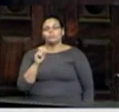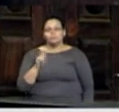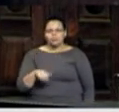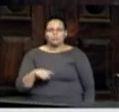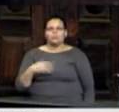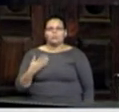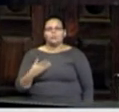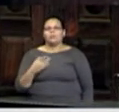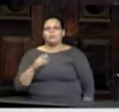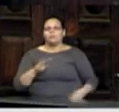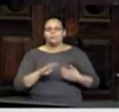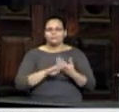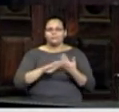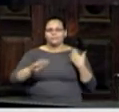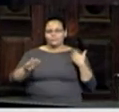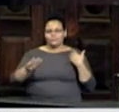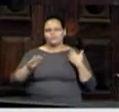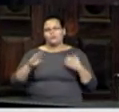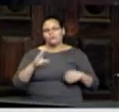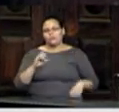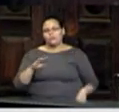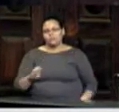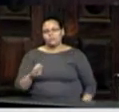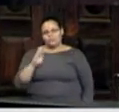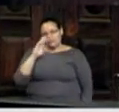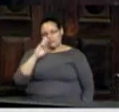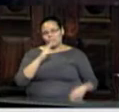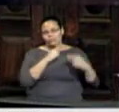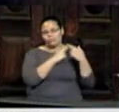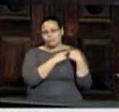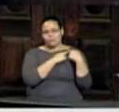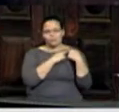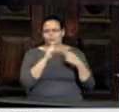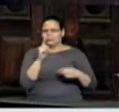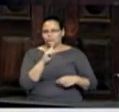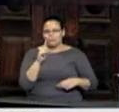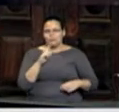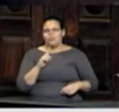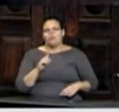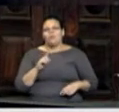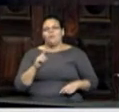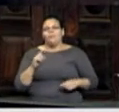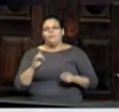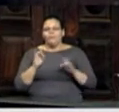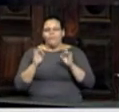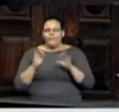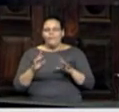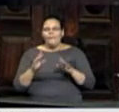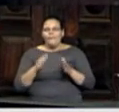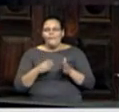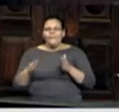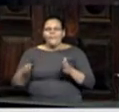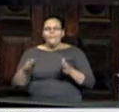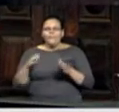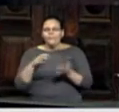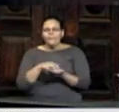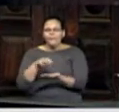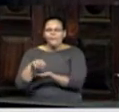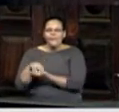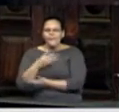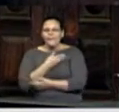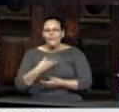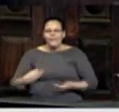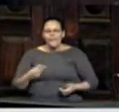ensejaria o seu afastamento por crime de responsabilidade e por não cumprimento da faixa orçamentária para as áreas do governo com índice